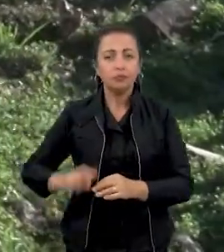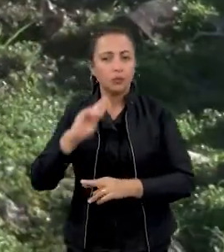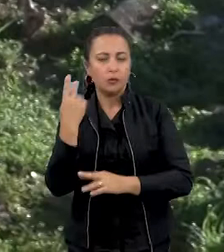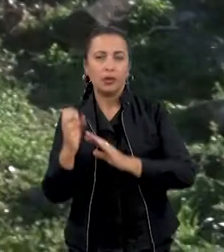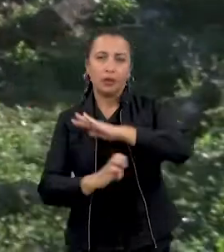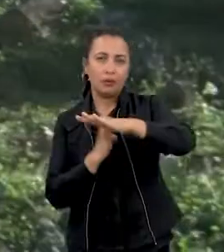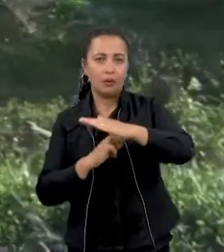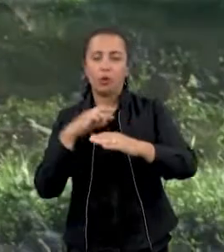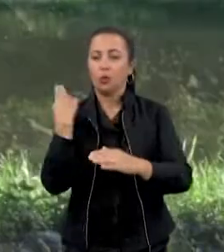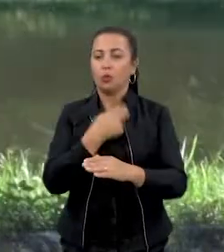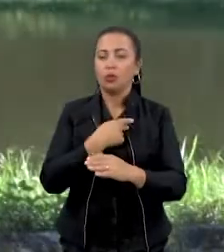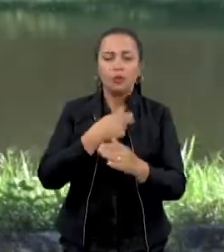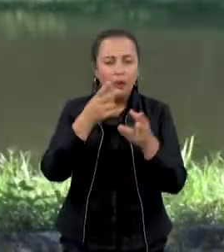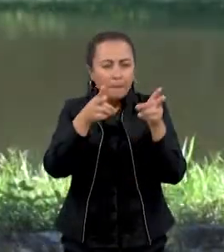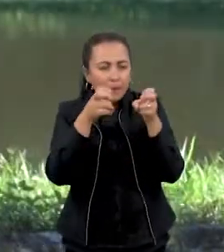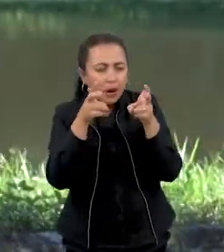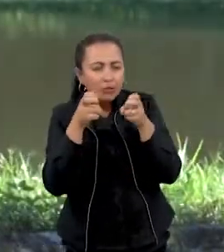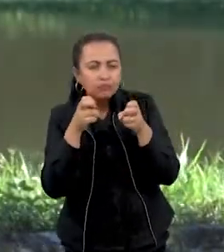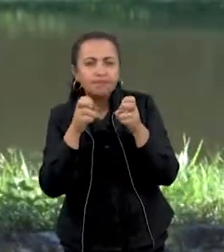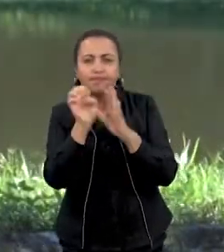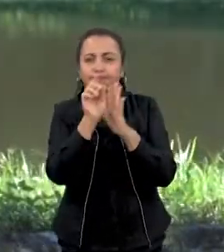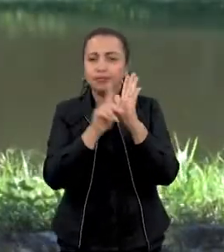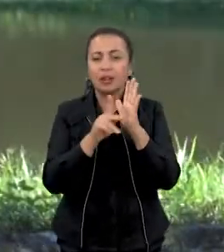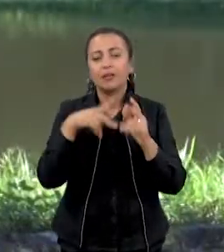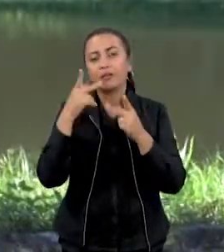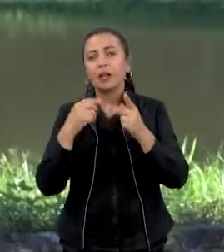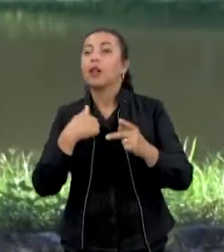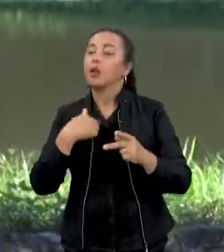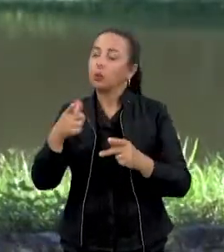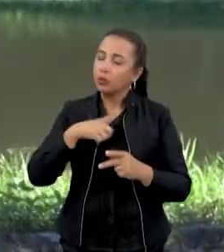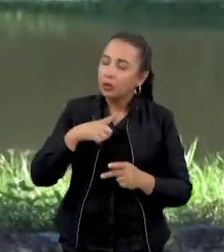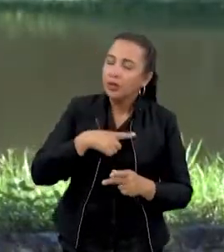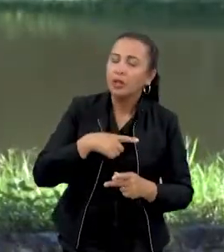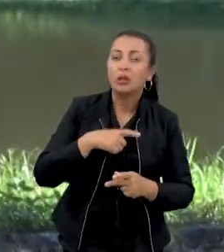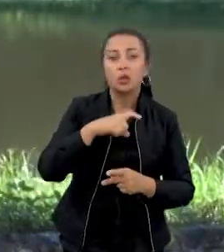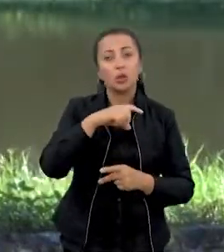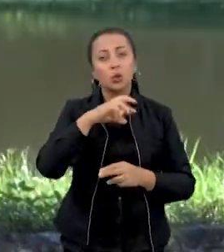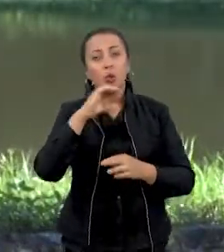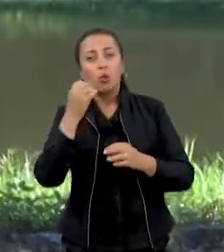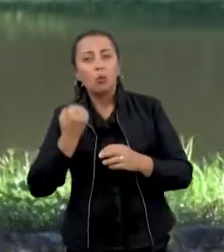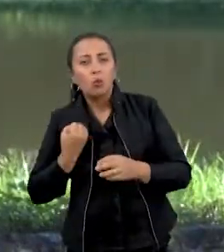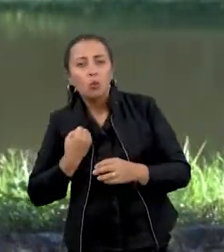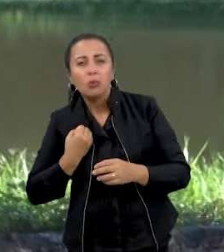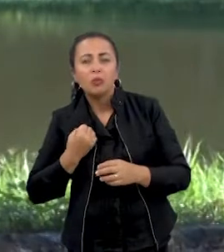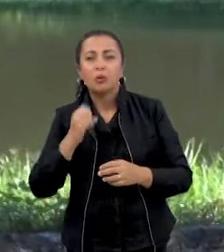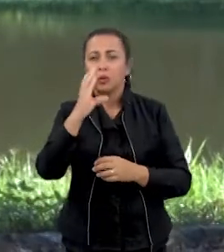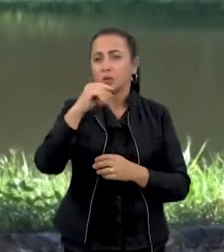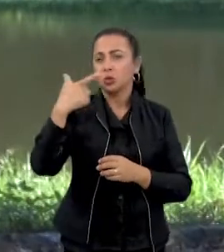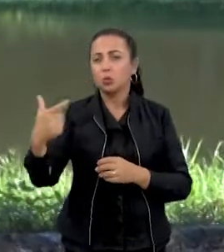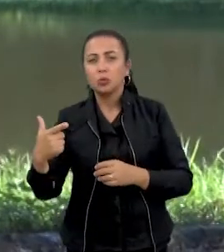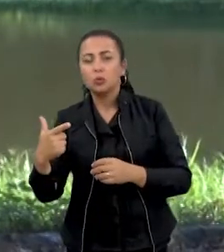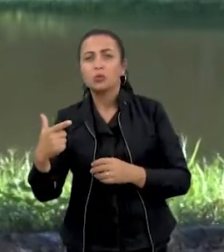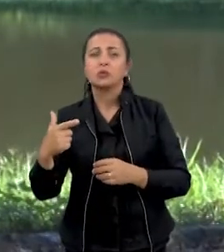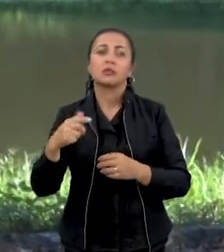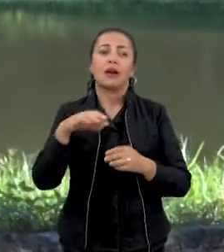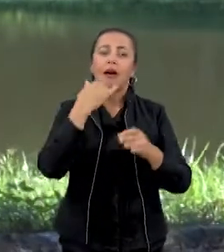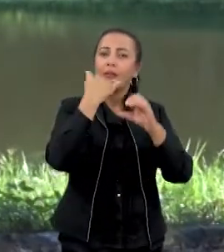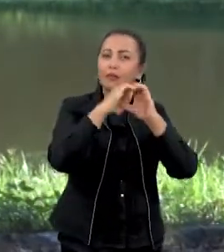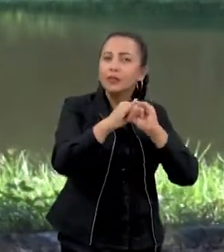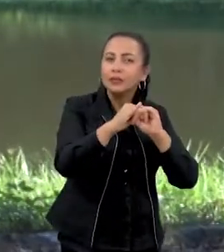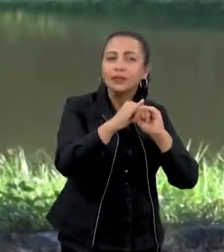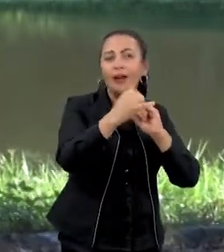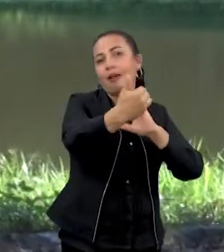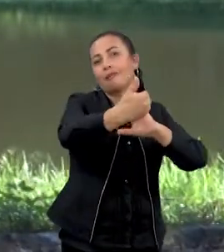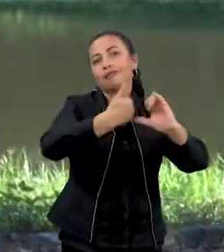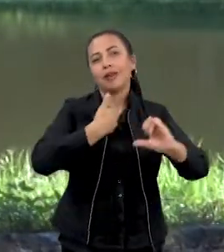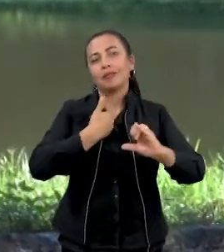governamental ou uma empresa, a gente vai para esse edital e diz, eu tenho X toneladas para lhe vender. Aí ela vai perguntar de que forma.